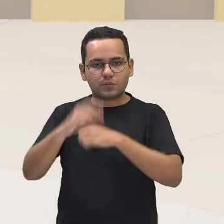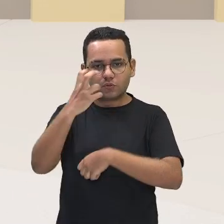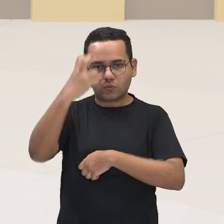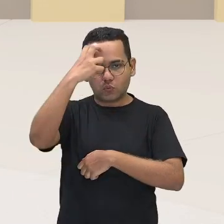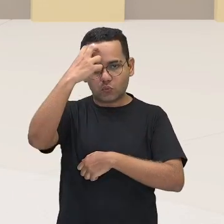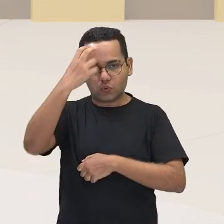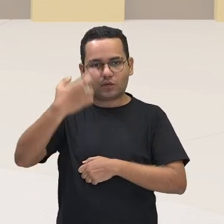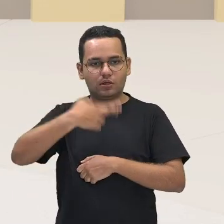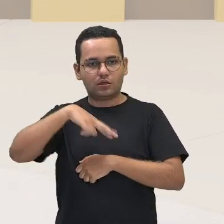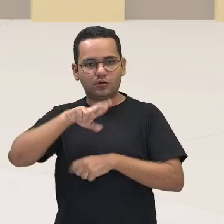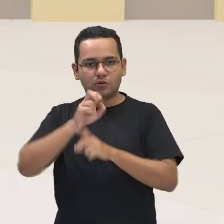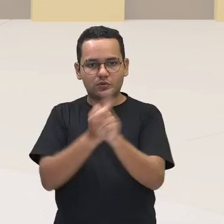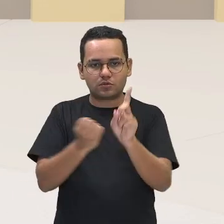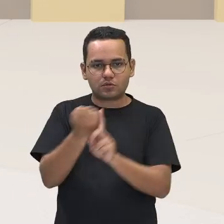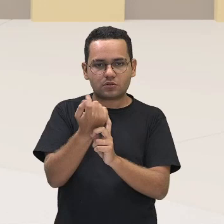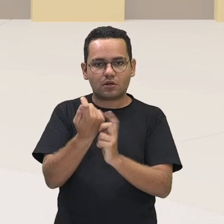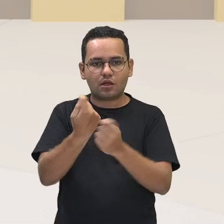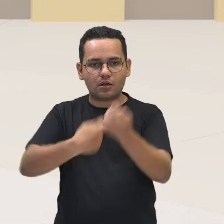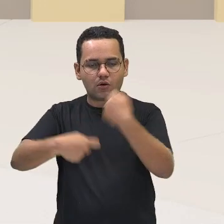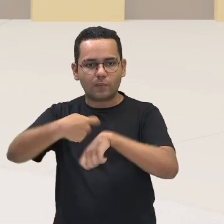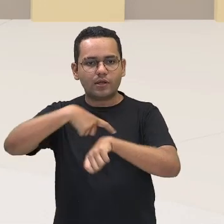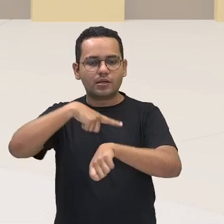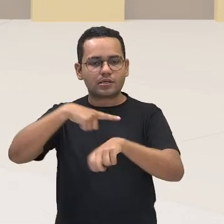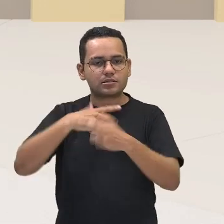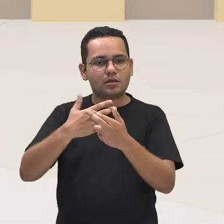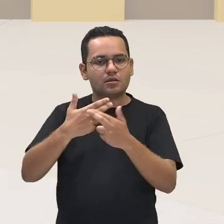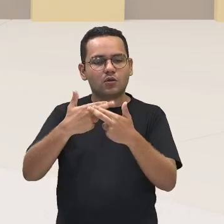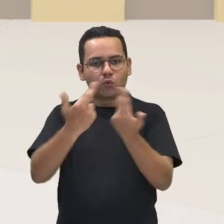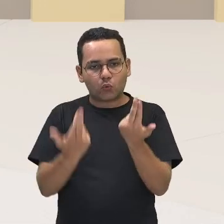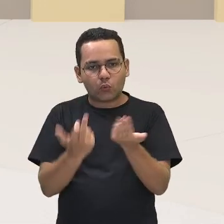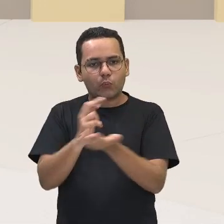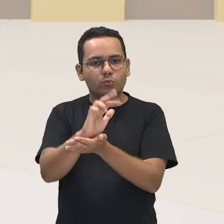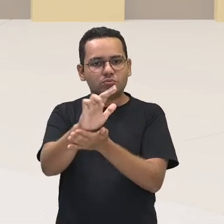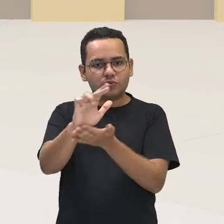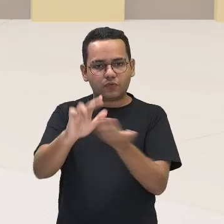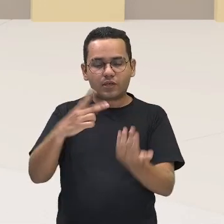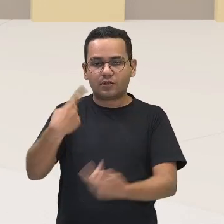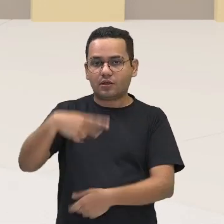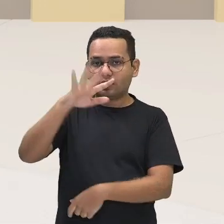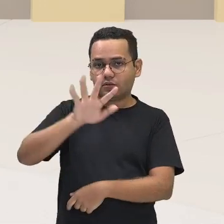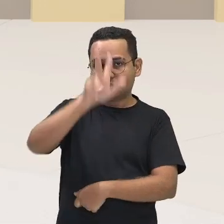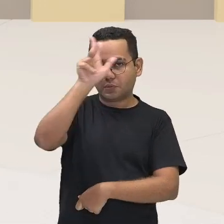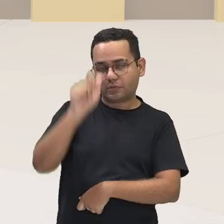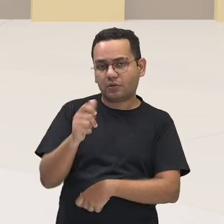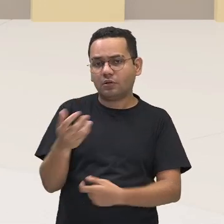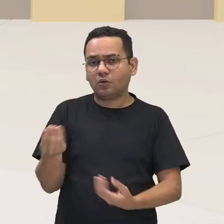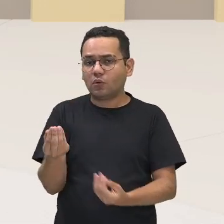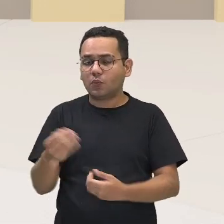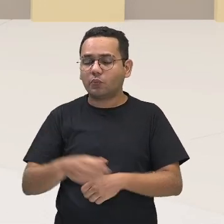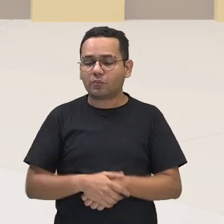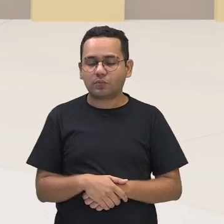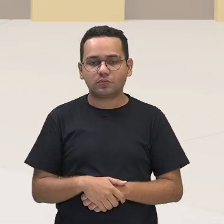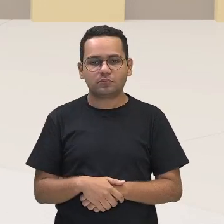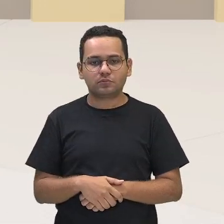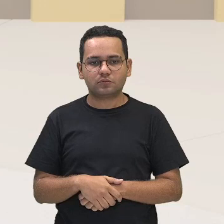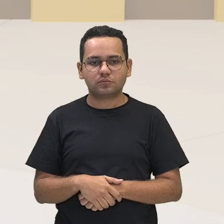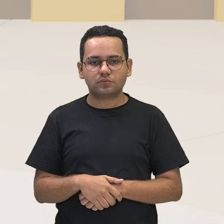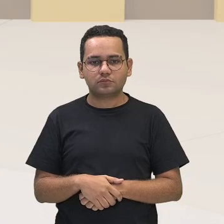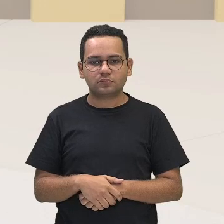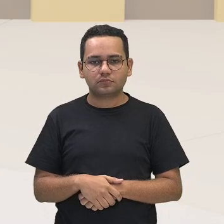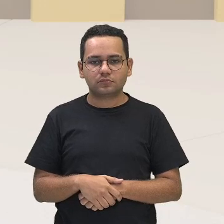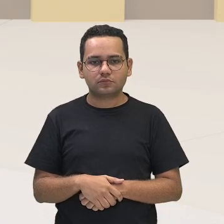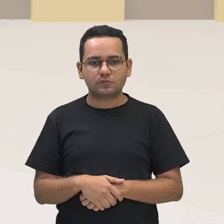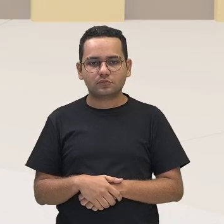religiosas e socioeconômicas dos diferentes grupos étnicos do Amazonas? Então, percebam que a gente está trazendo agora